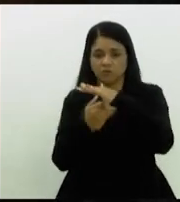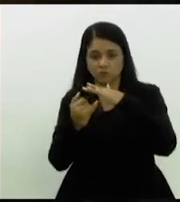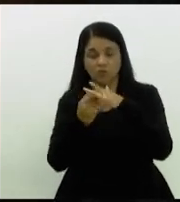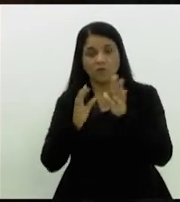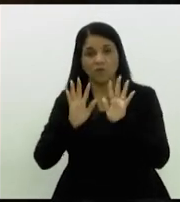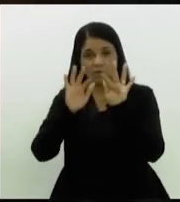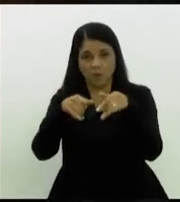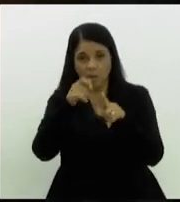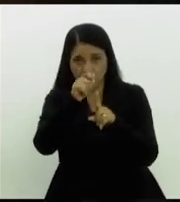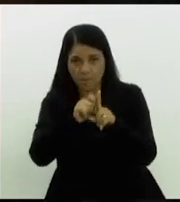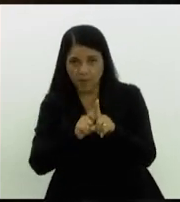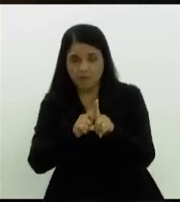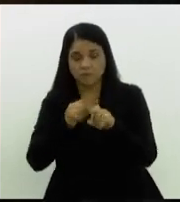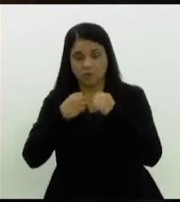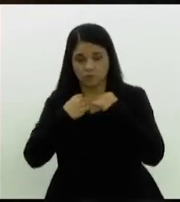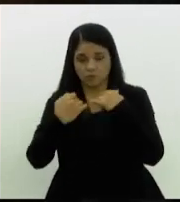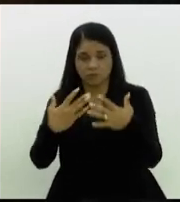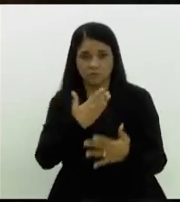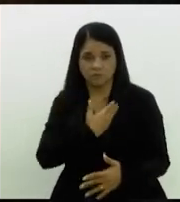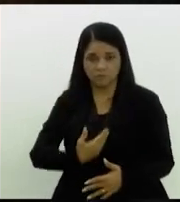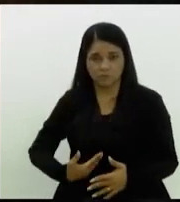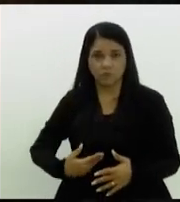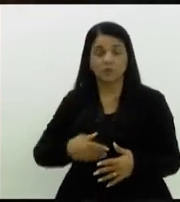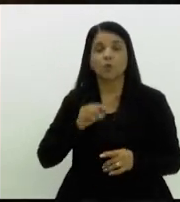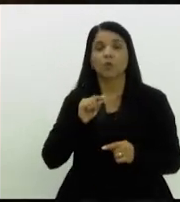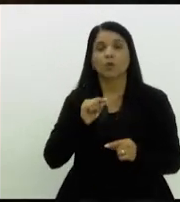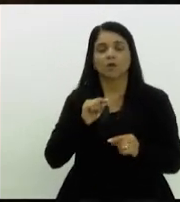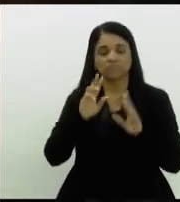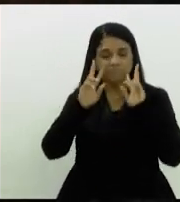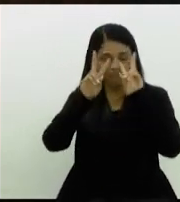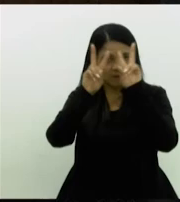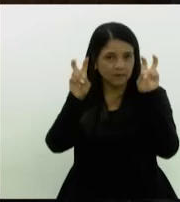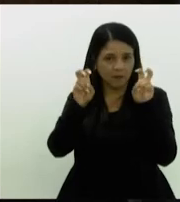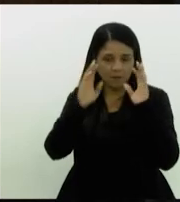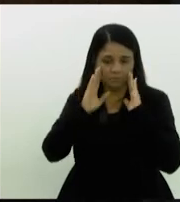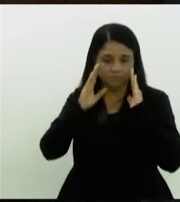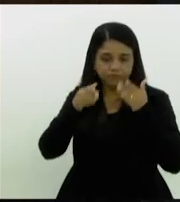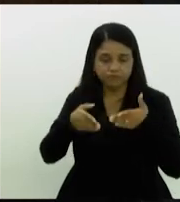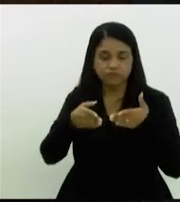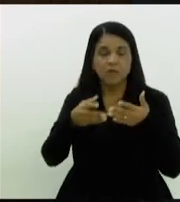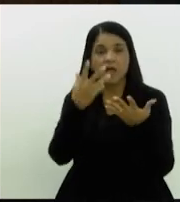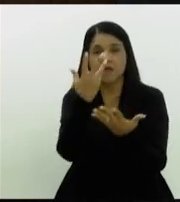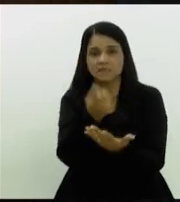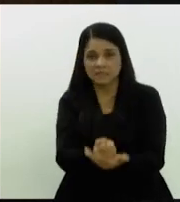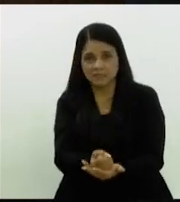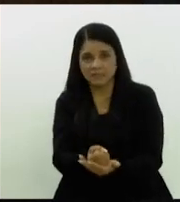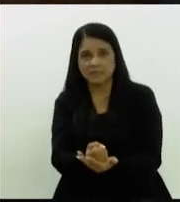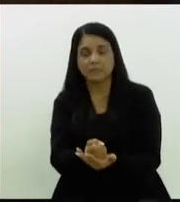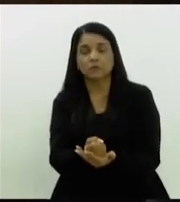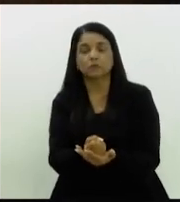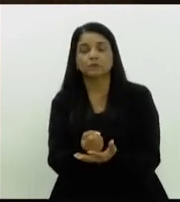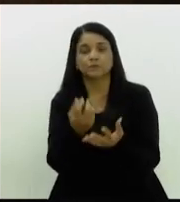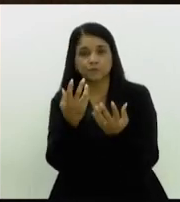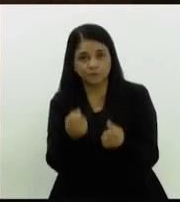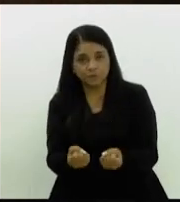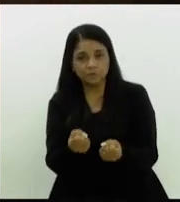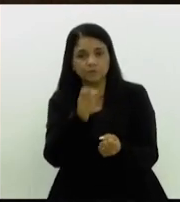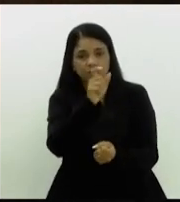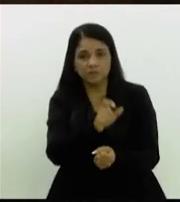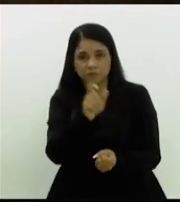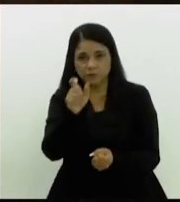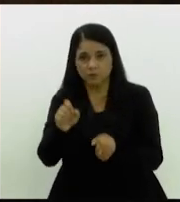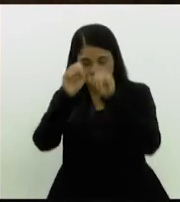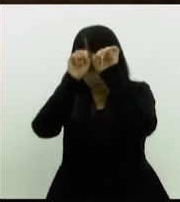pública para tratar de um assunto específico, que é a aceitação das pessoas